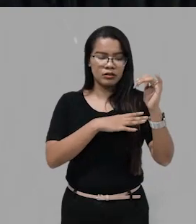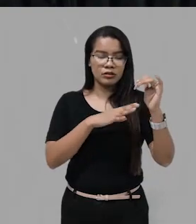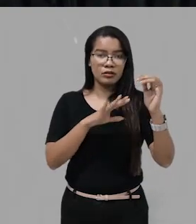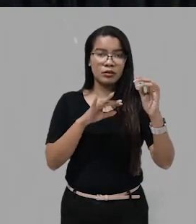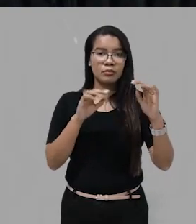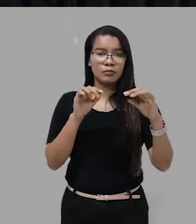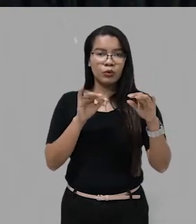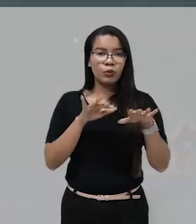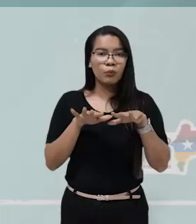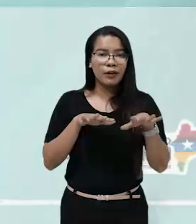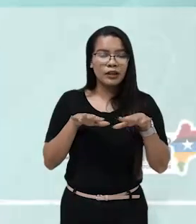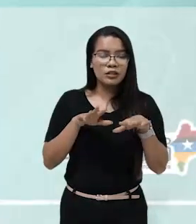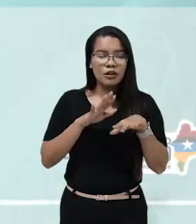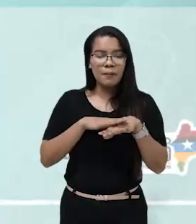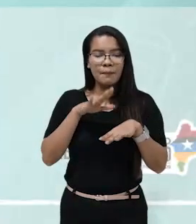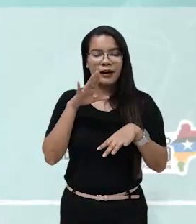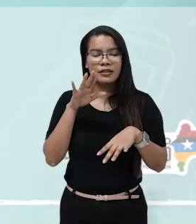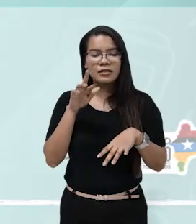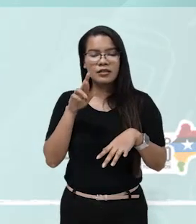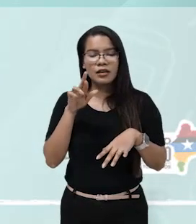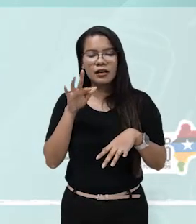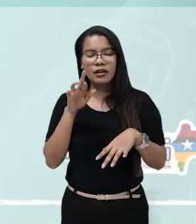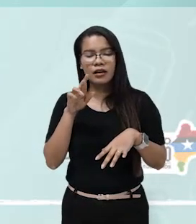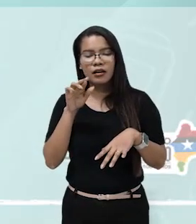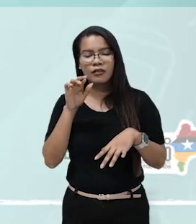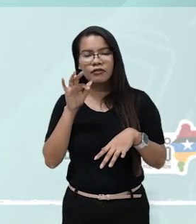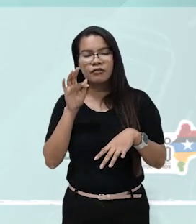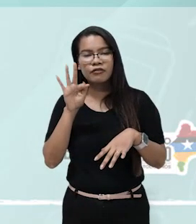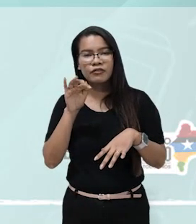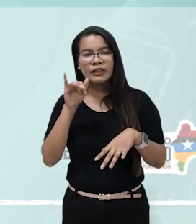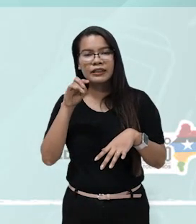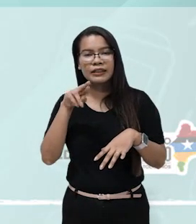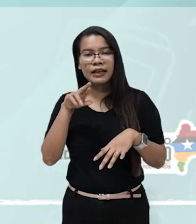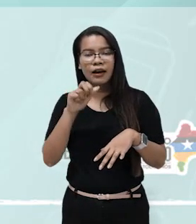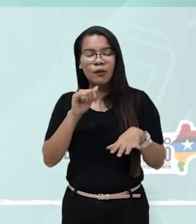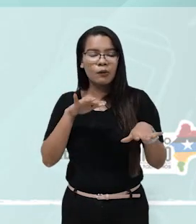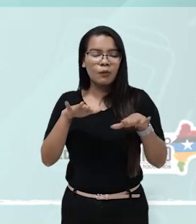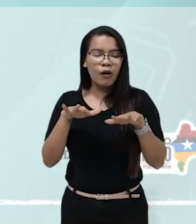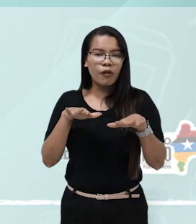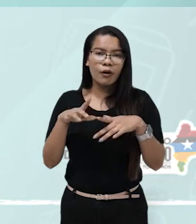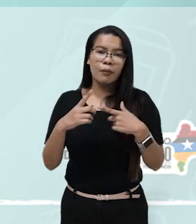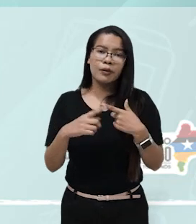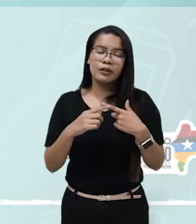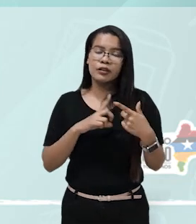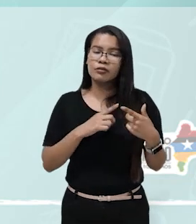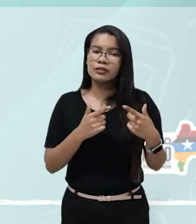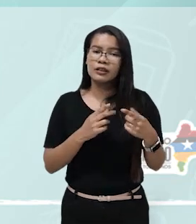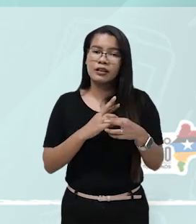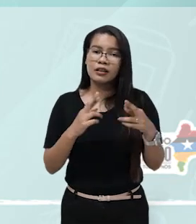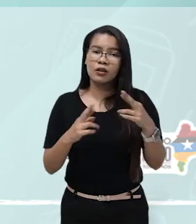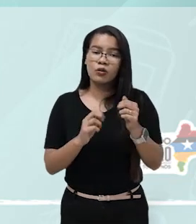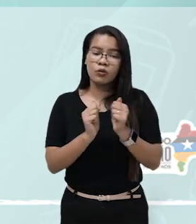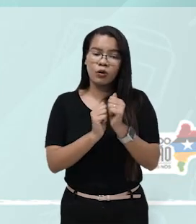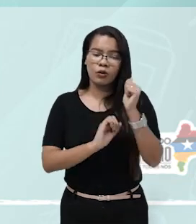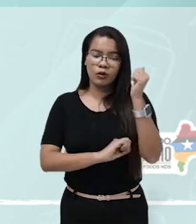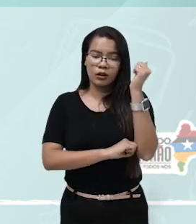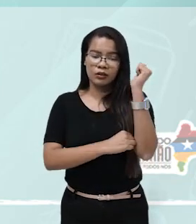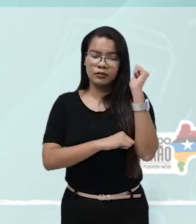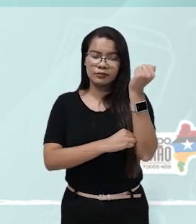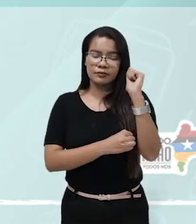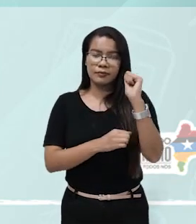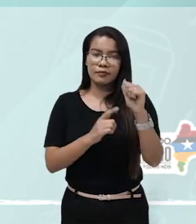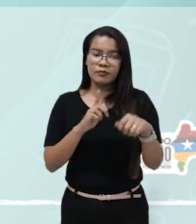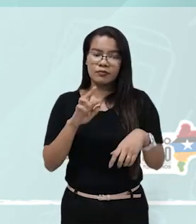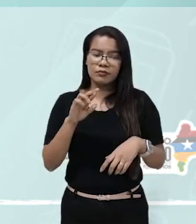ele inerva, mais refinado vai ser aquele movimento, porque não tem a ver com a coordenação motora